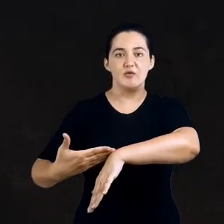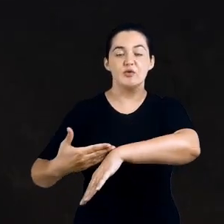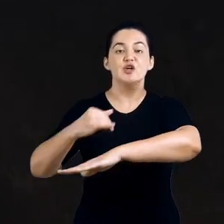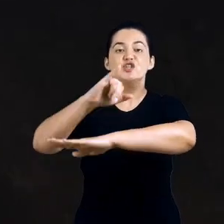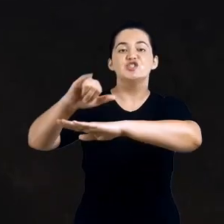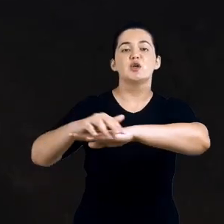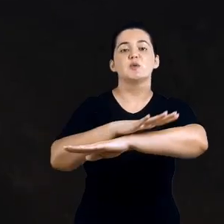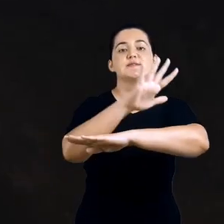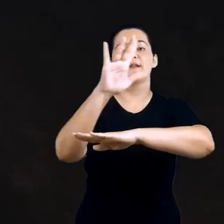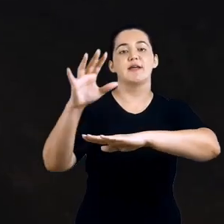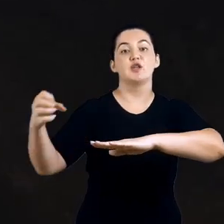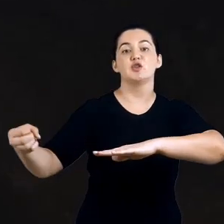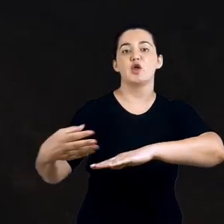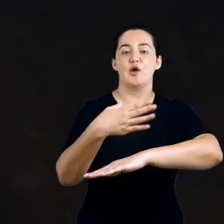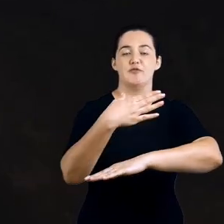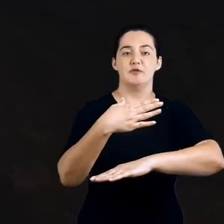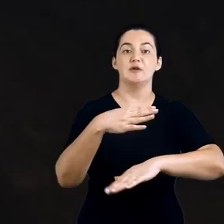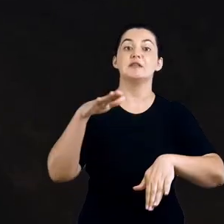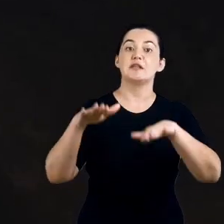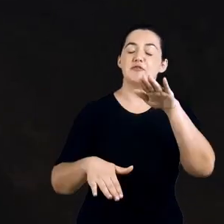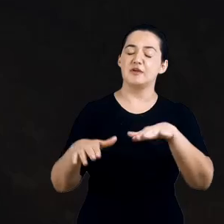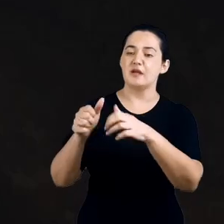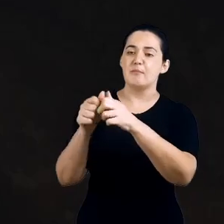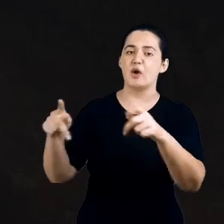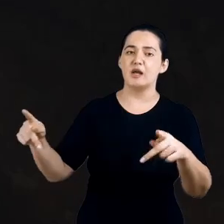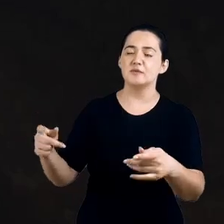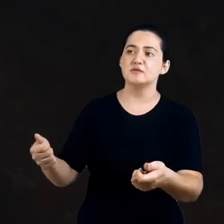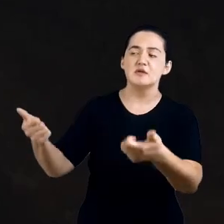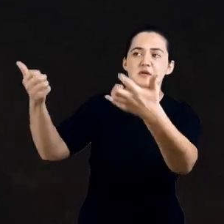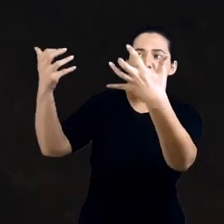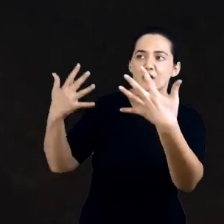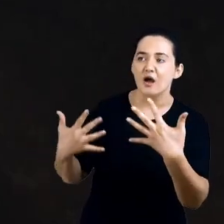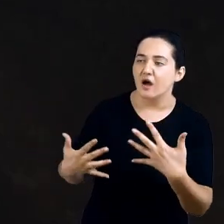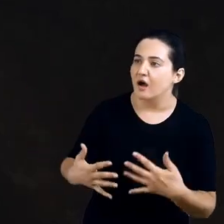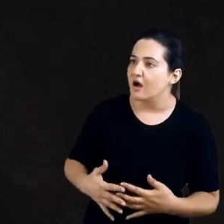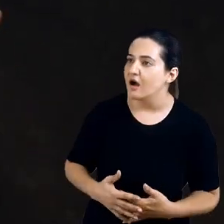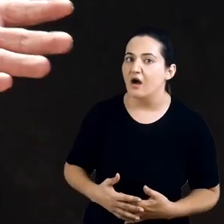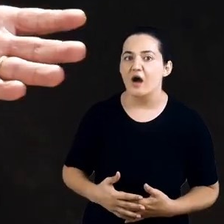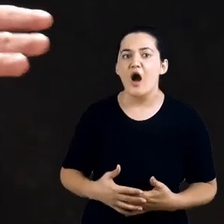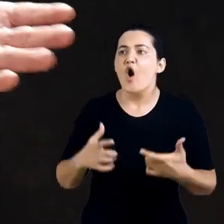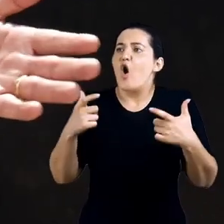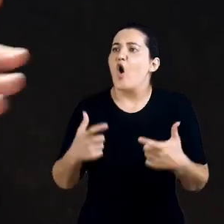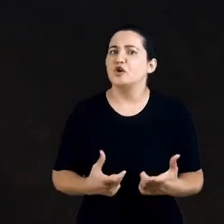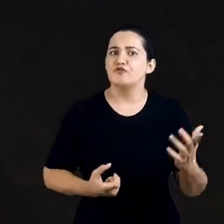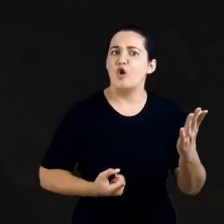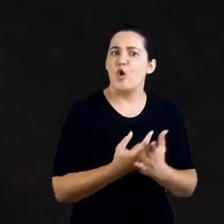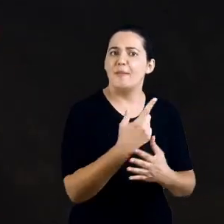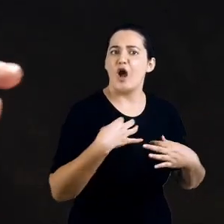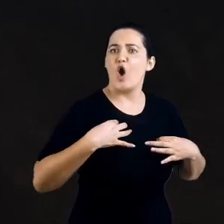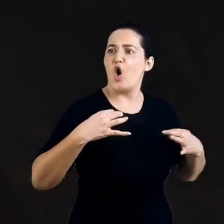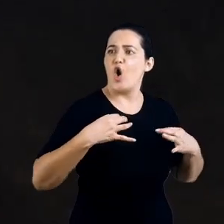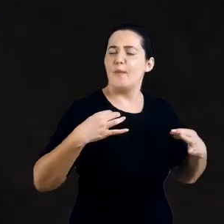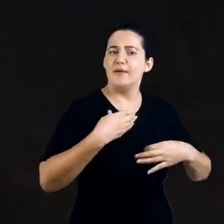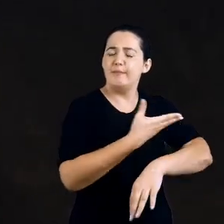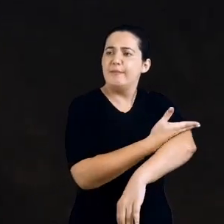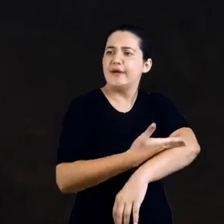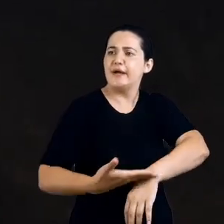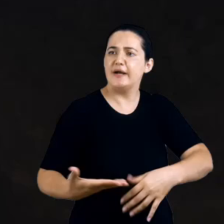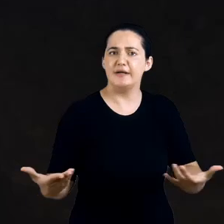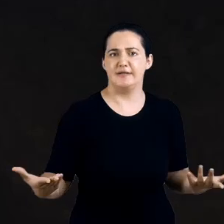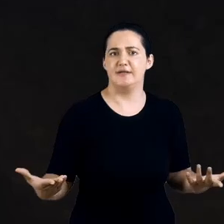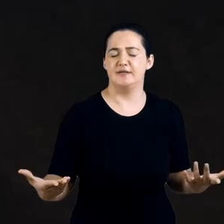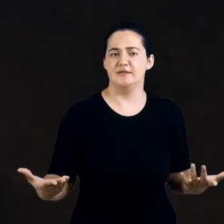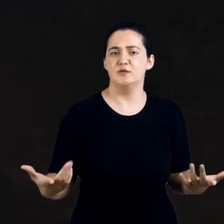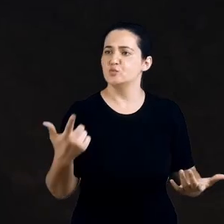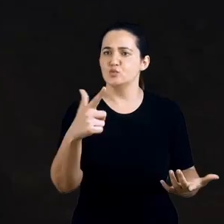Jerusalém. Certamente, quem ouviu pela primeira vez as palavras do Apocalipse se perguntou: mas onde é que eu vou arrumar dinheiro para andar contigo, Senhor,